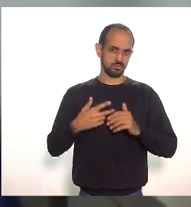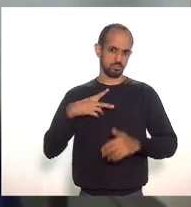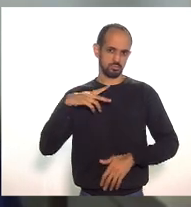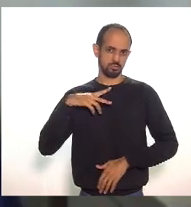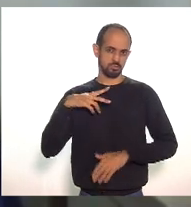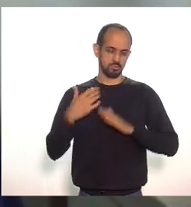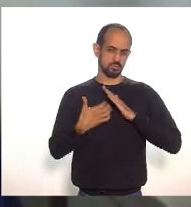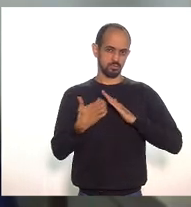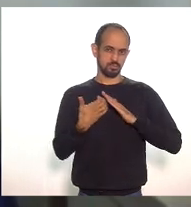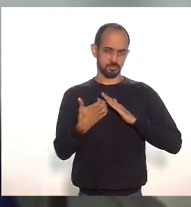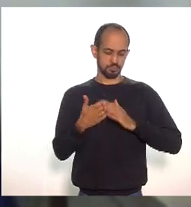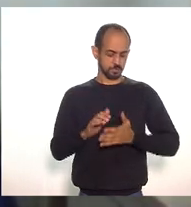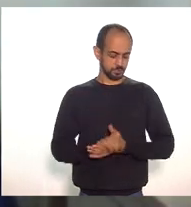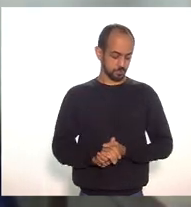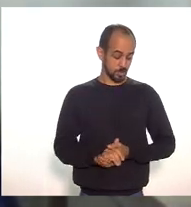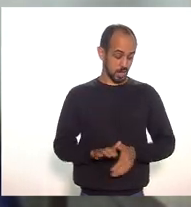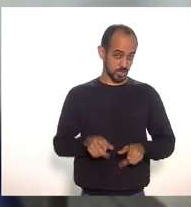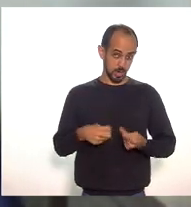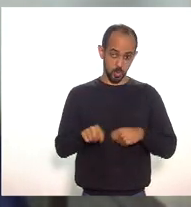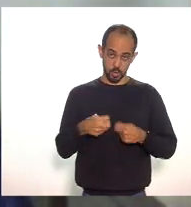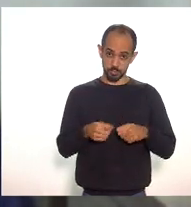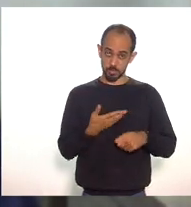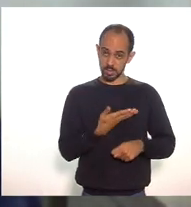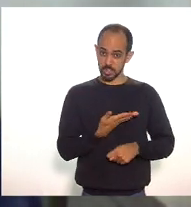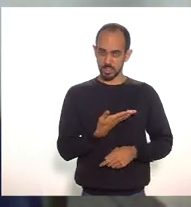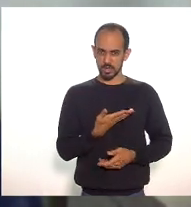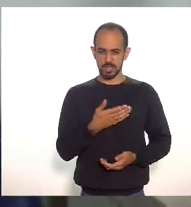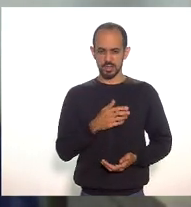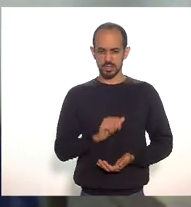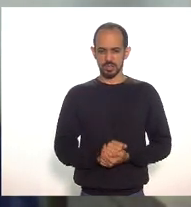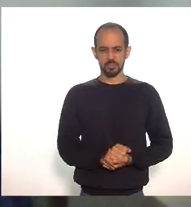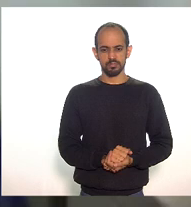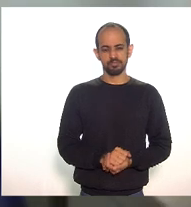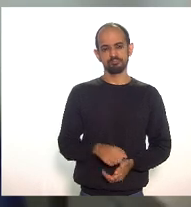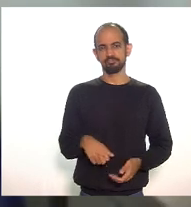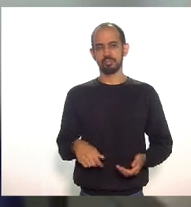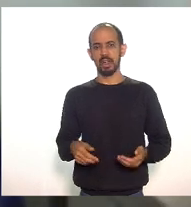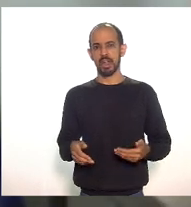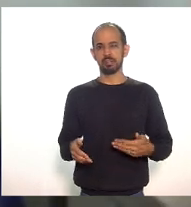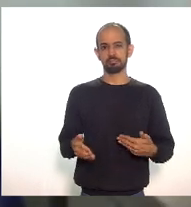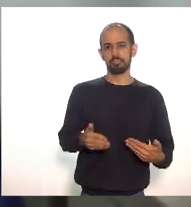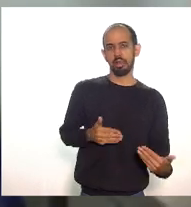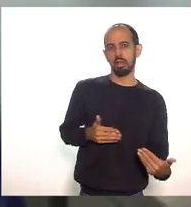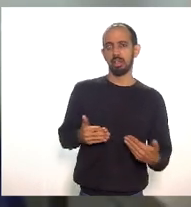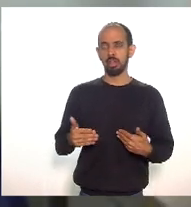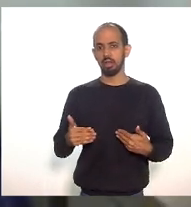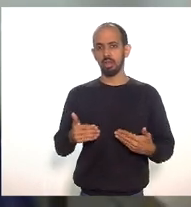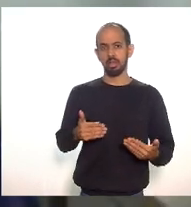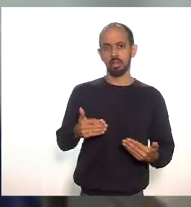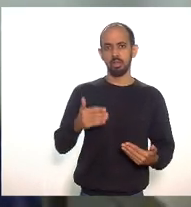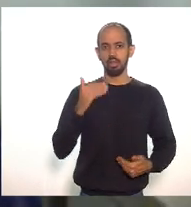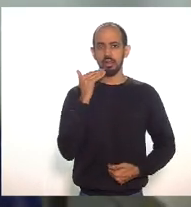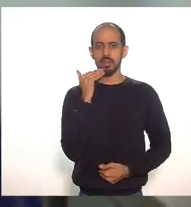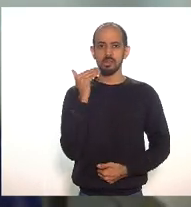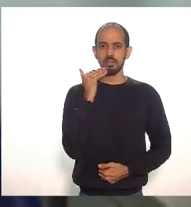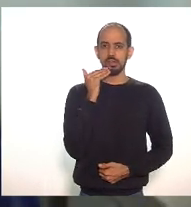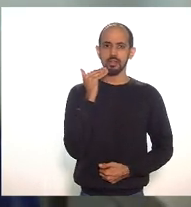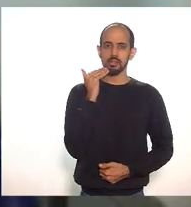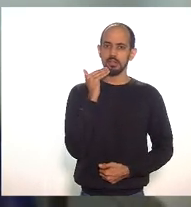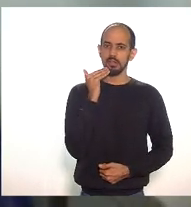o resto é conomia tá na corda bamba nada tem acontecido